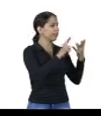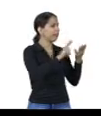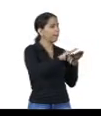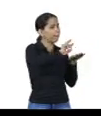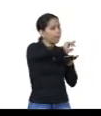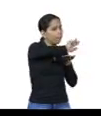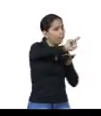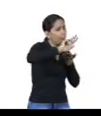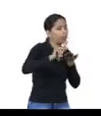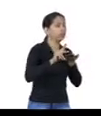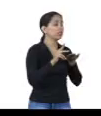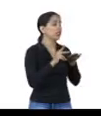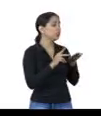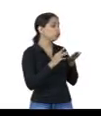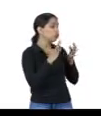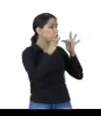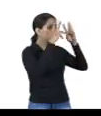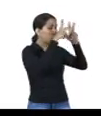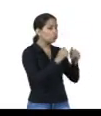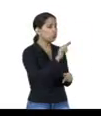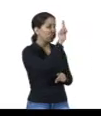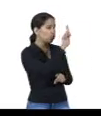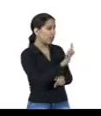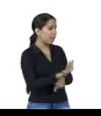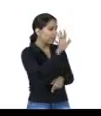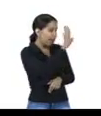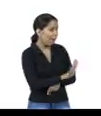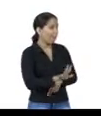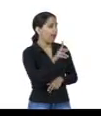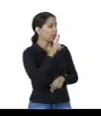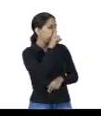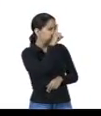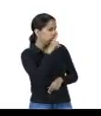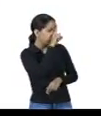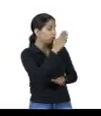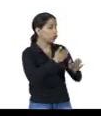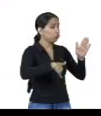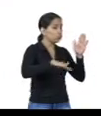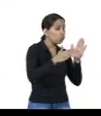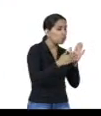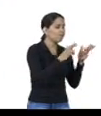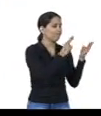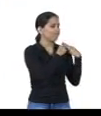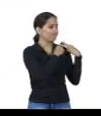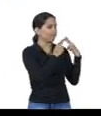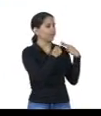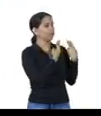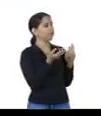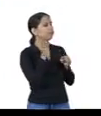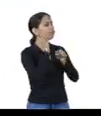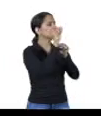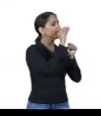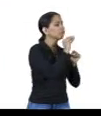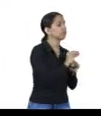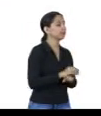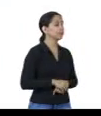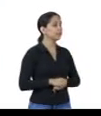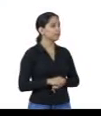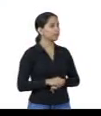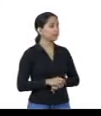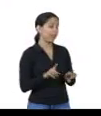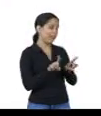Riscos, eles também são treinados e são cobrados com relação à utilização de seus EPIs. No caso dessa manutenção